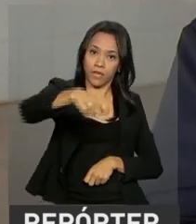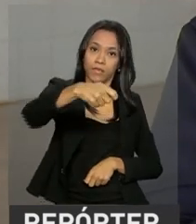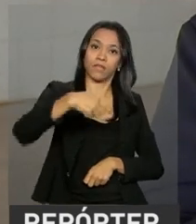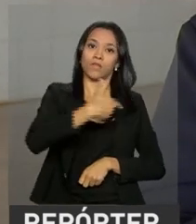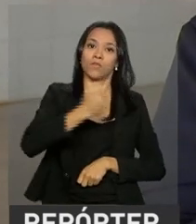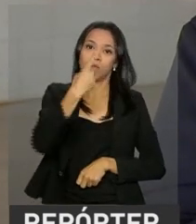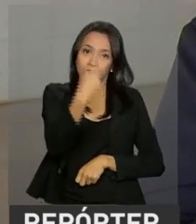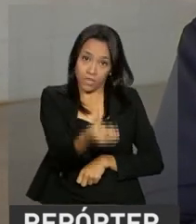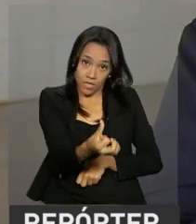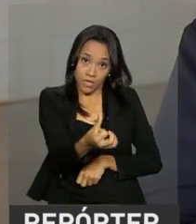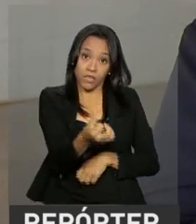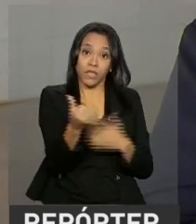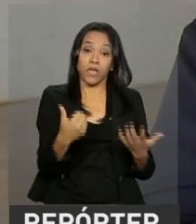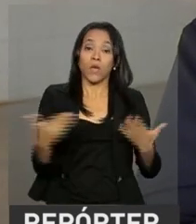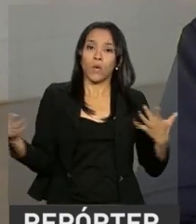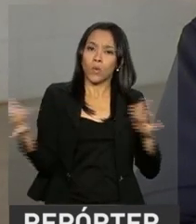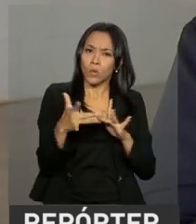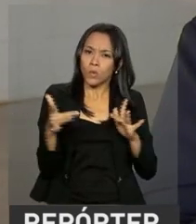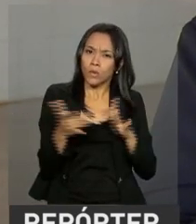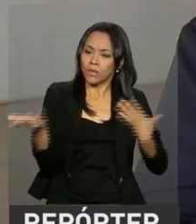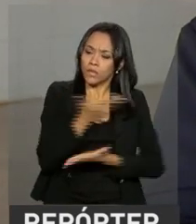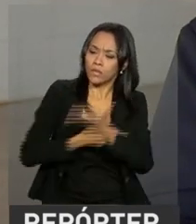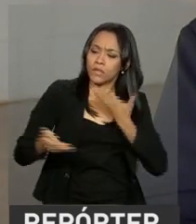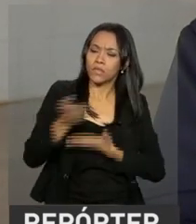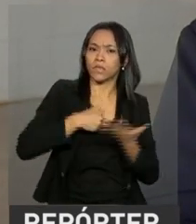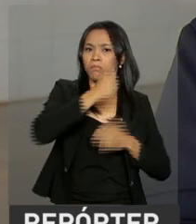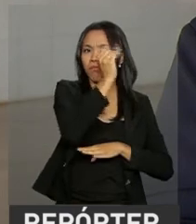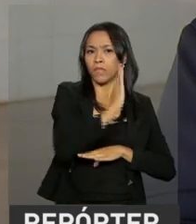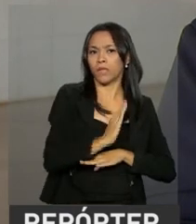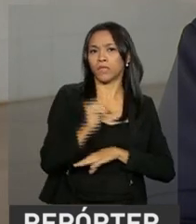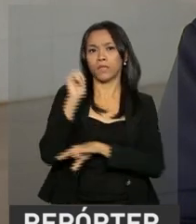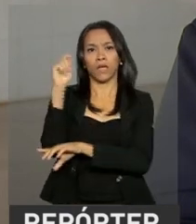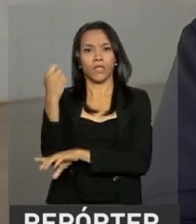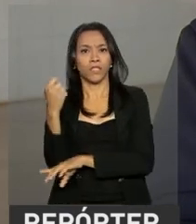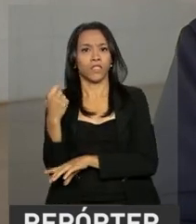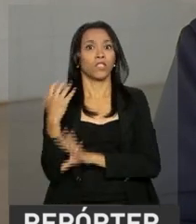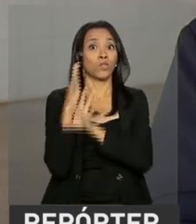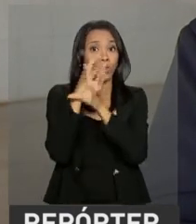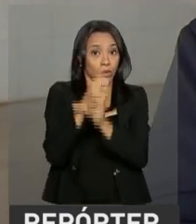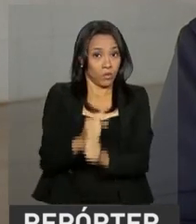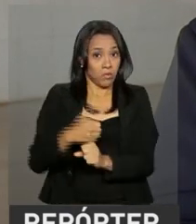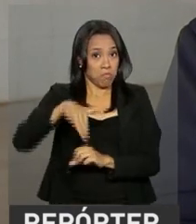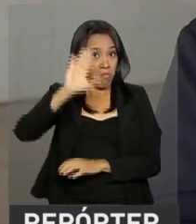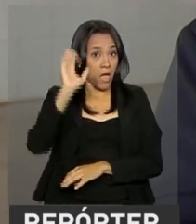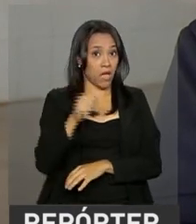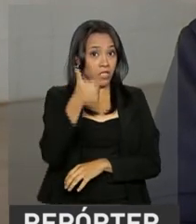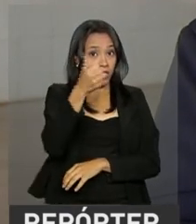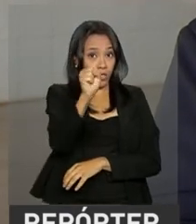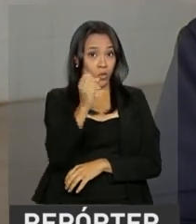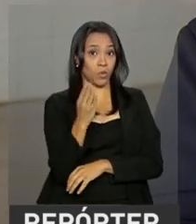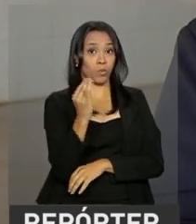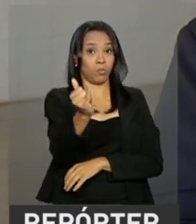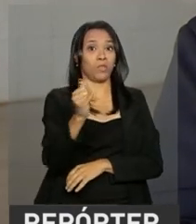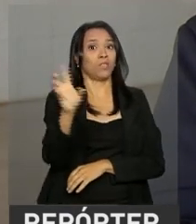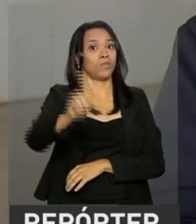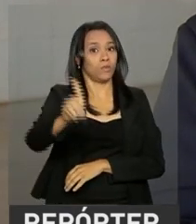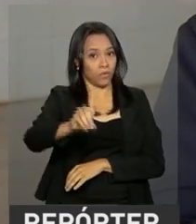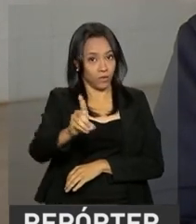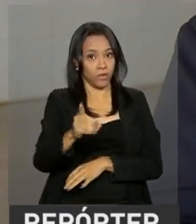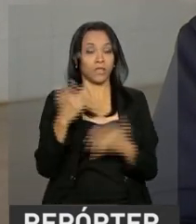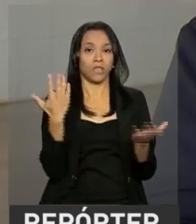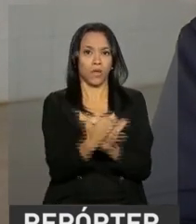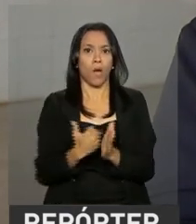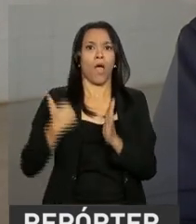16 o intercâmbio comercial entre brasil e argentina somou mais de 18 bilhões de dólares